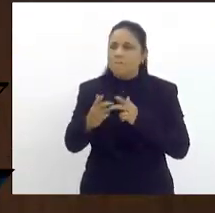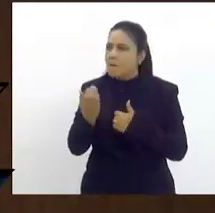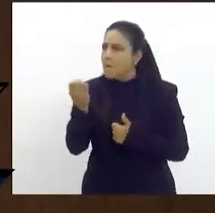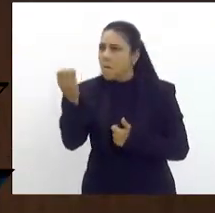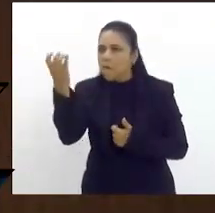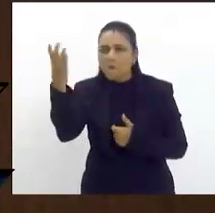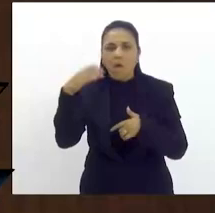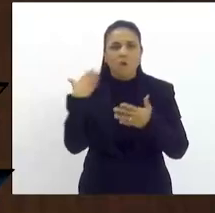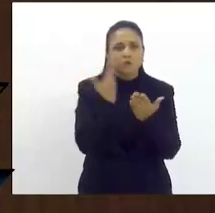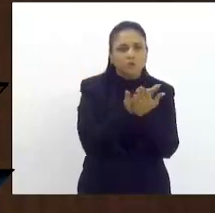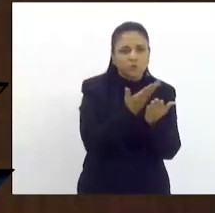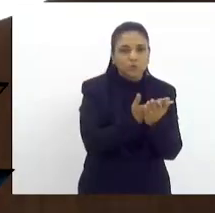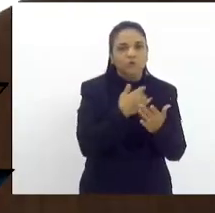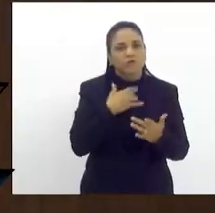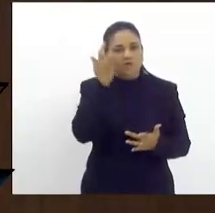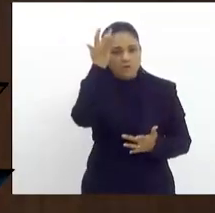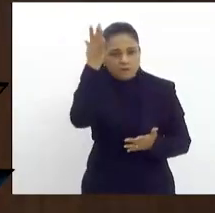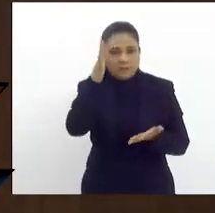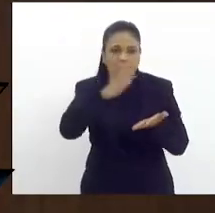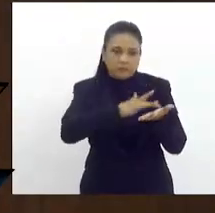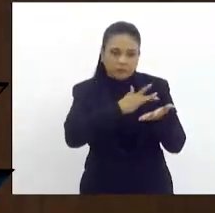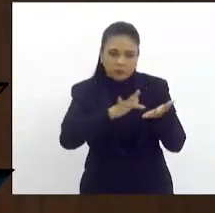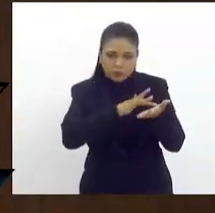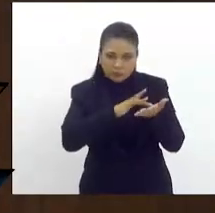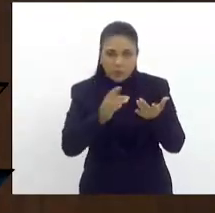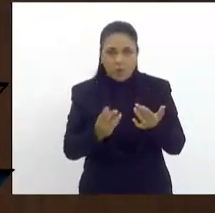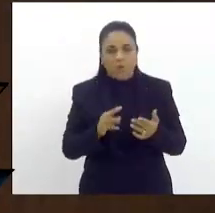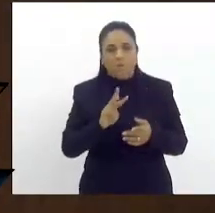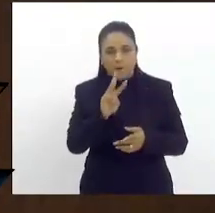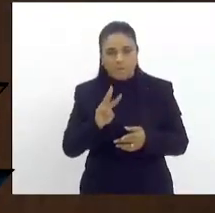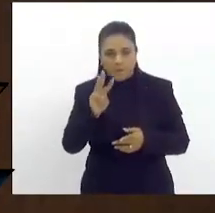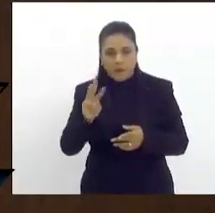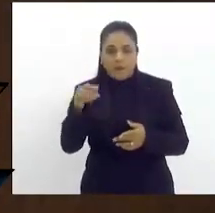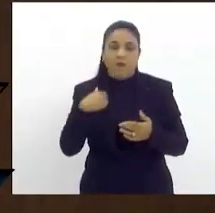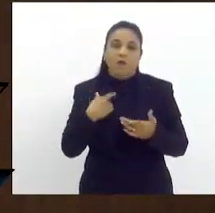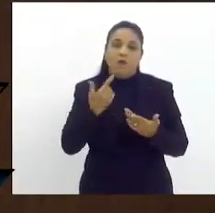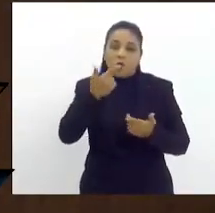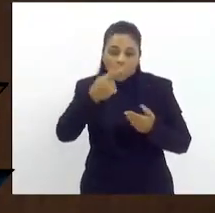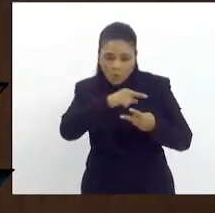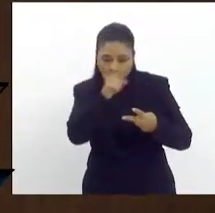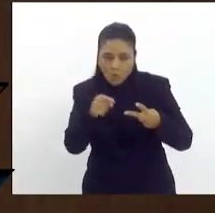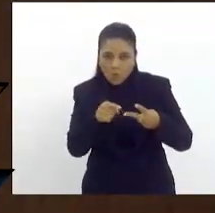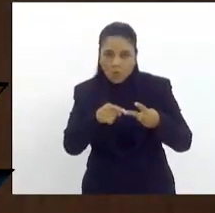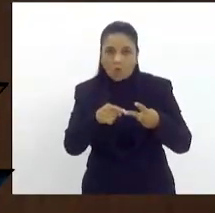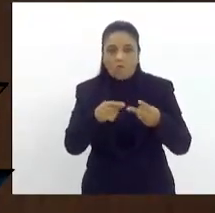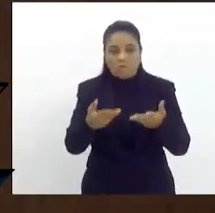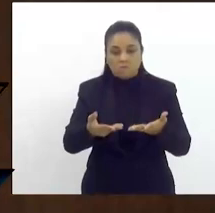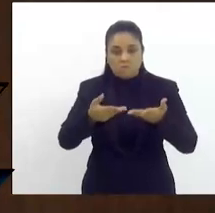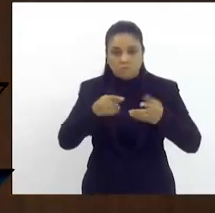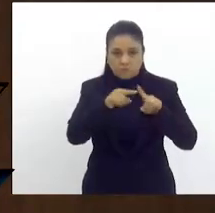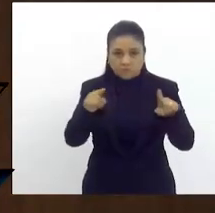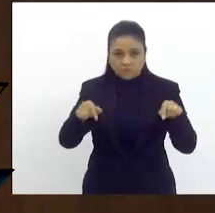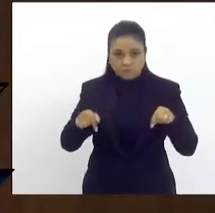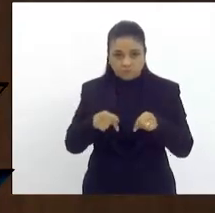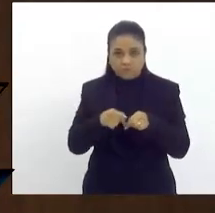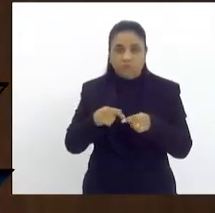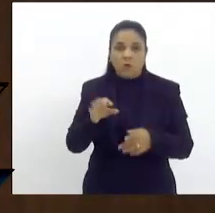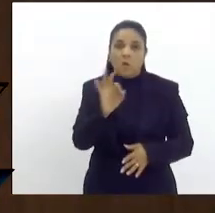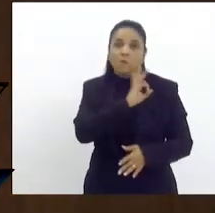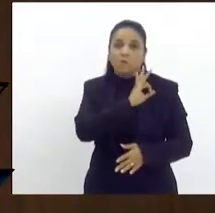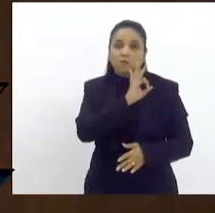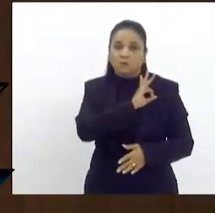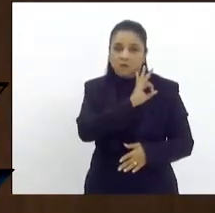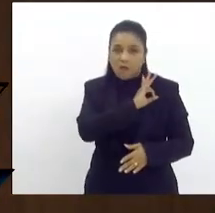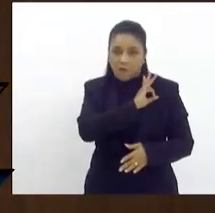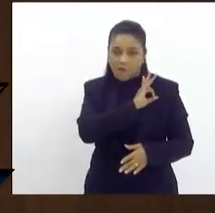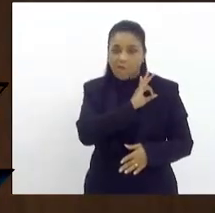que estudar Isso facilita muito e uma outra informação é que eu recebi no meu gabinete Uma demanda de policiais penais com filhos autistas que